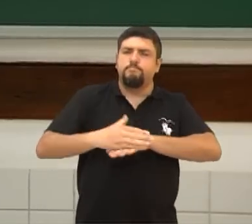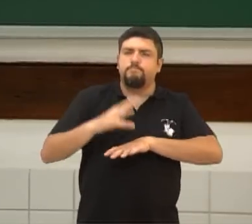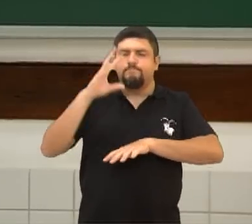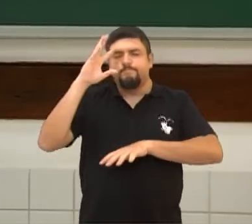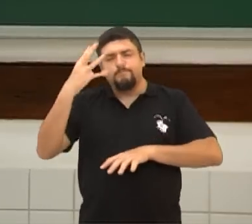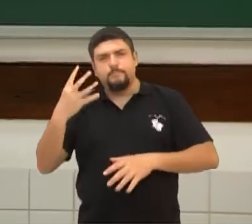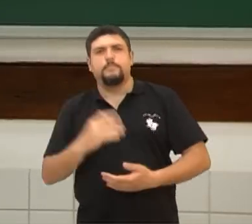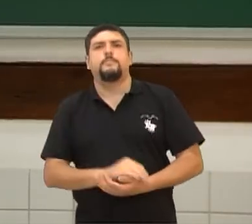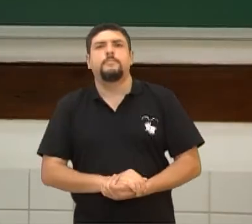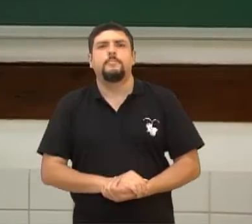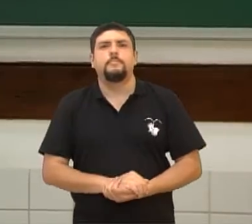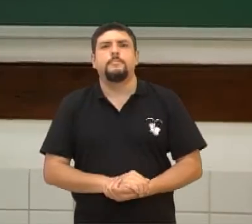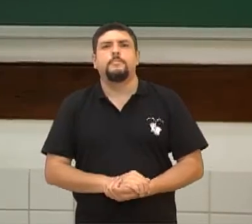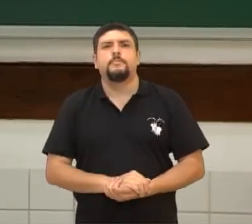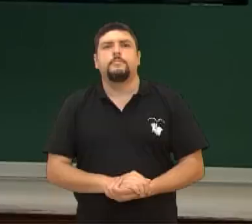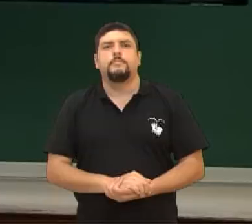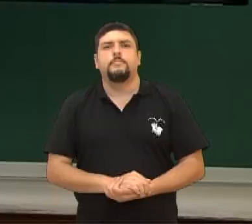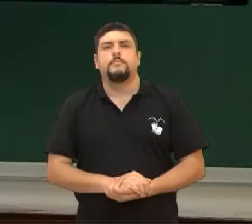lá?